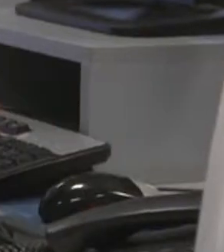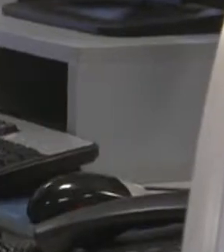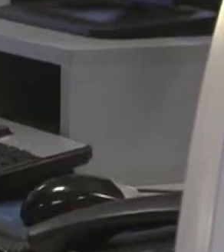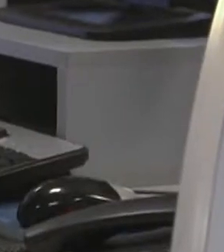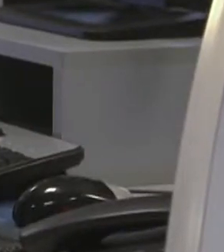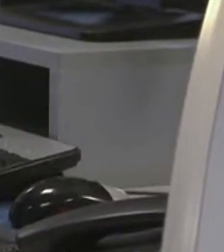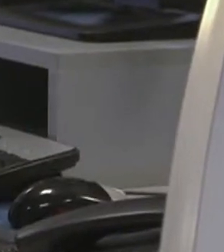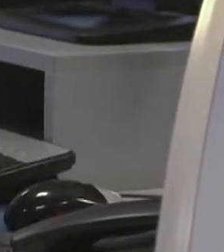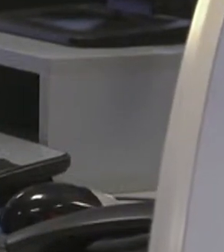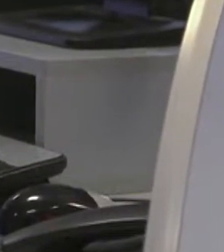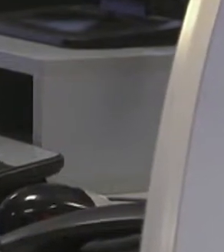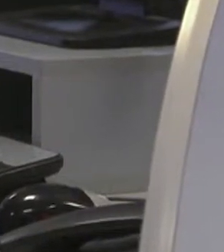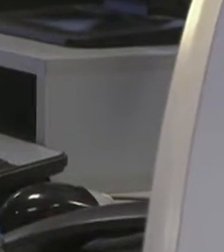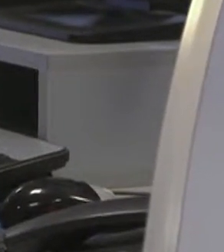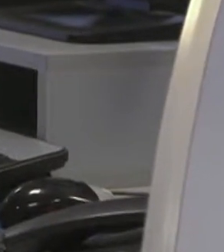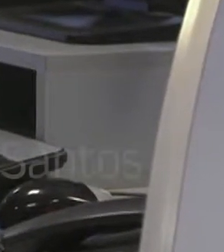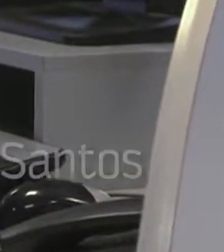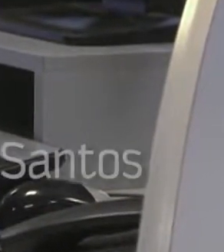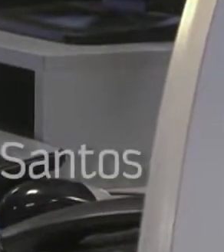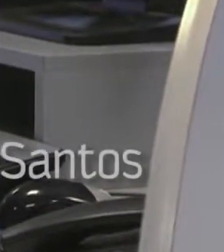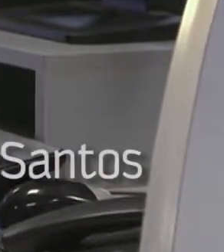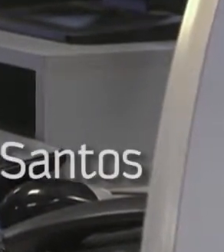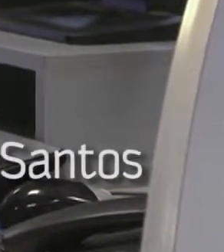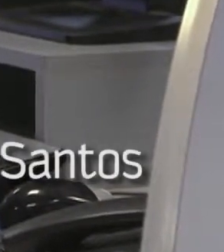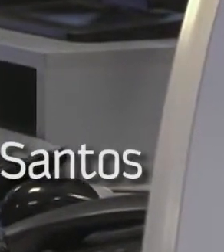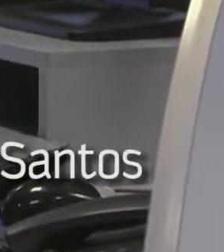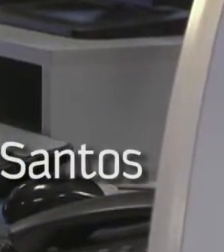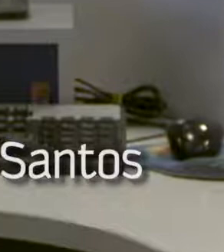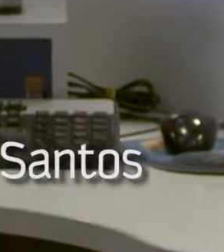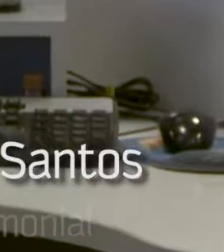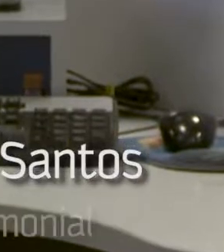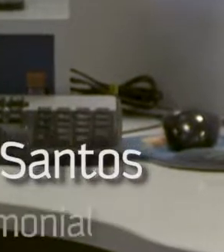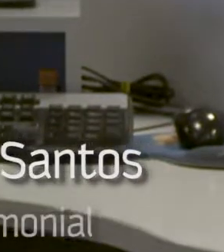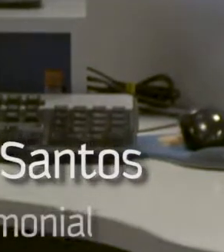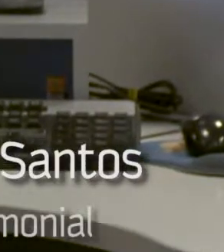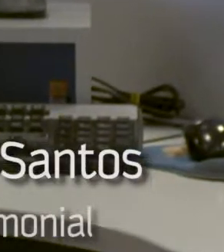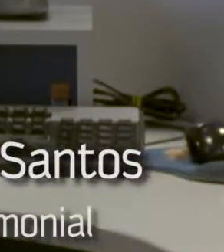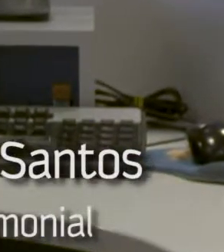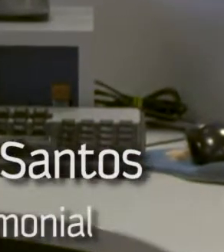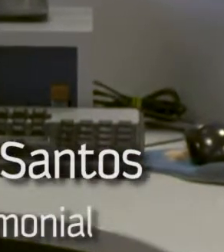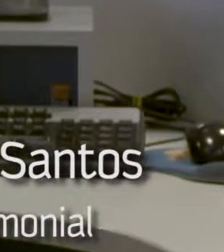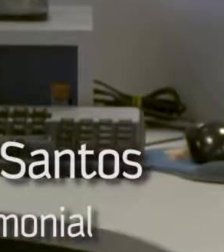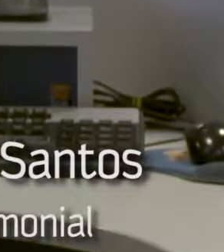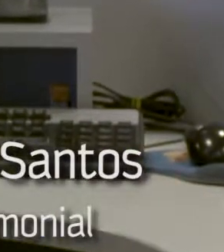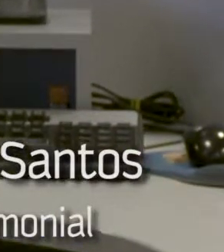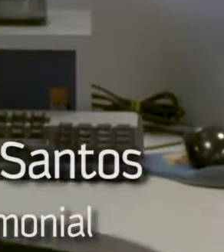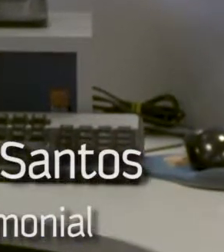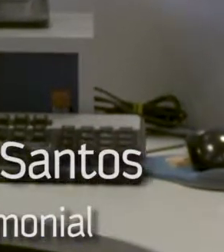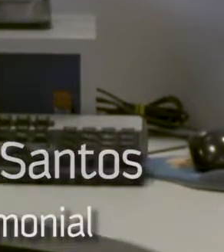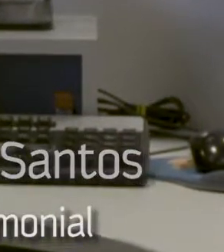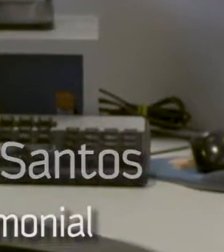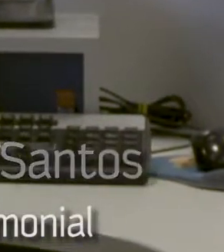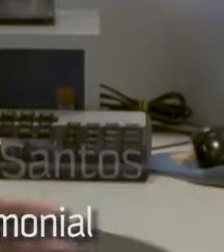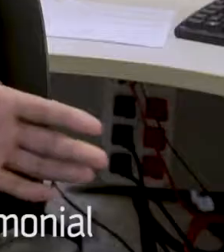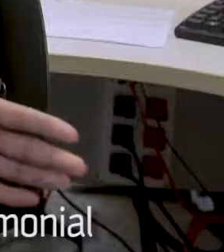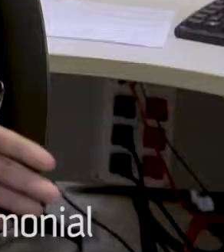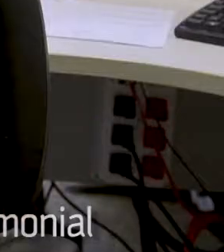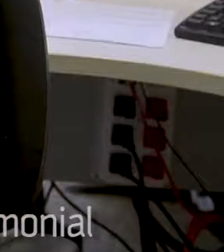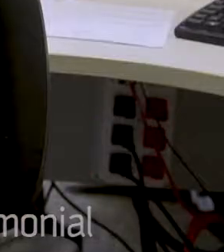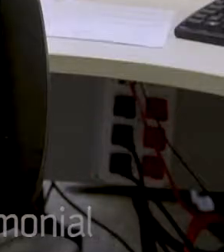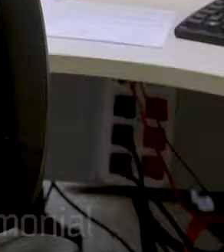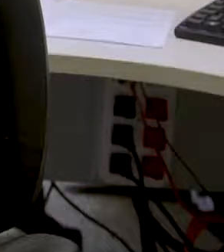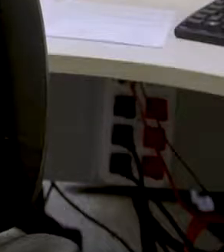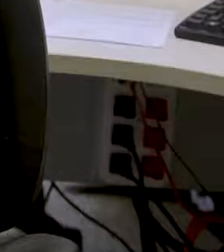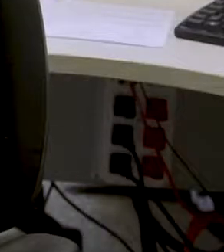futuro. Quando eu entrei lá dentro, eu não fazia ideia do que eu teria, né? Eu vim com a mente